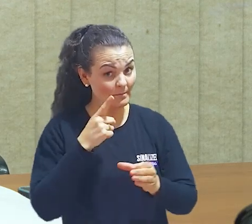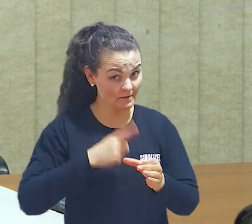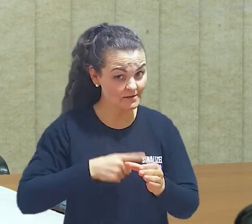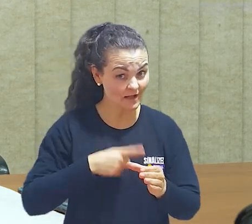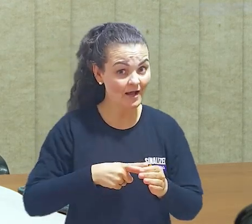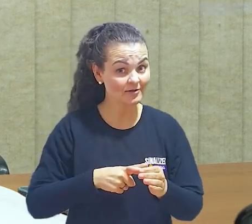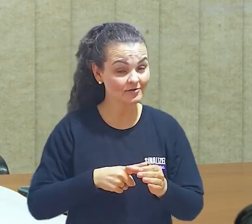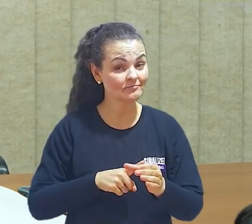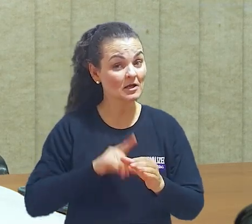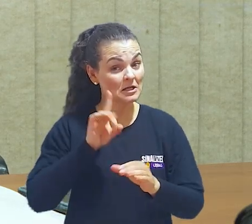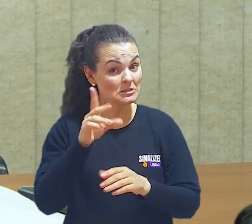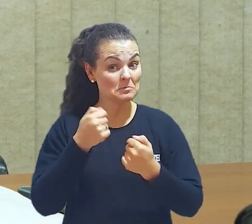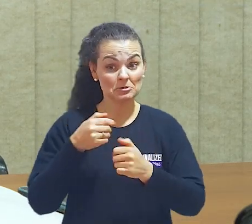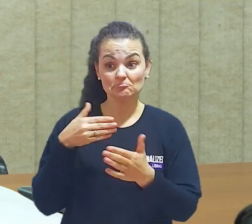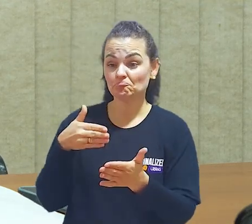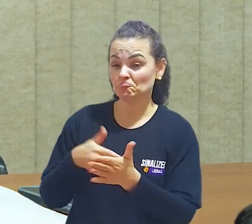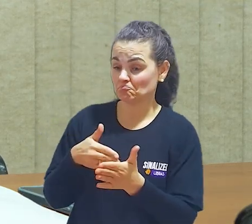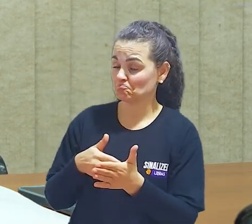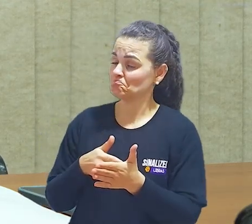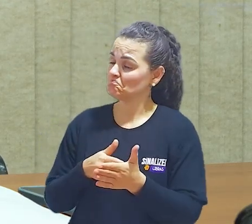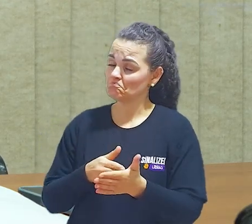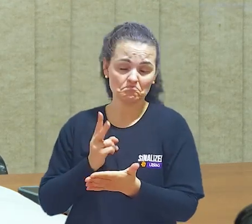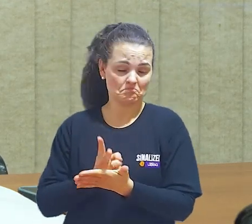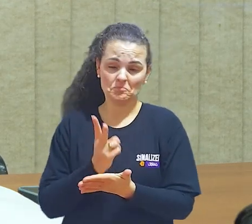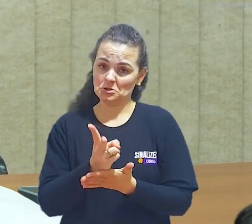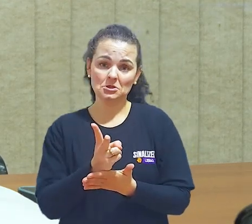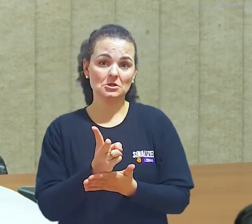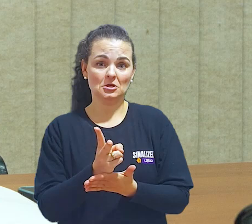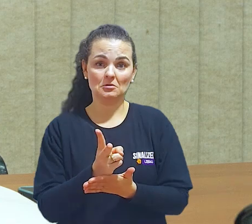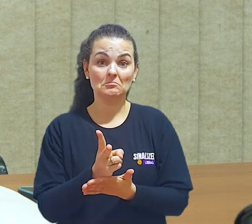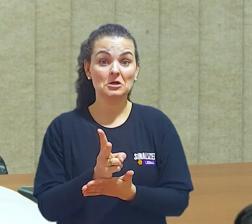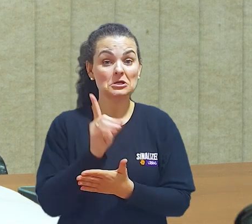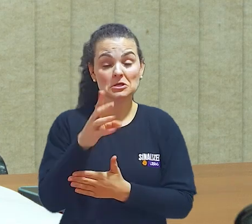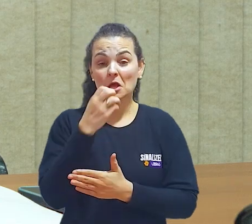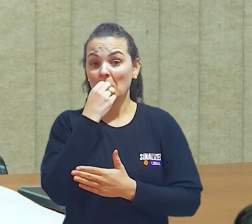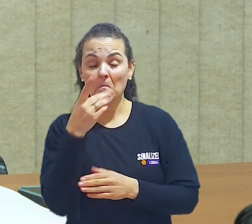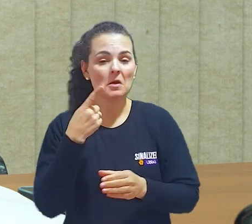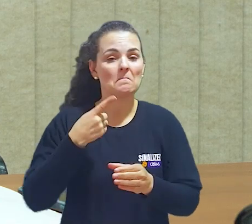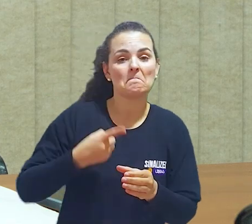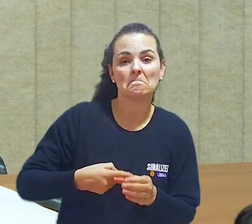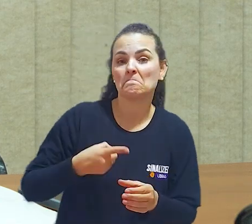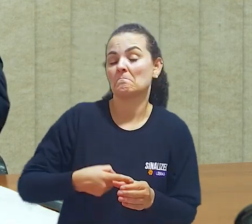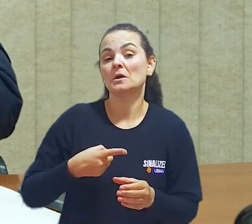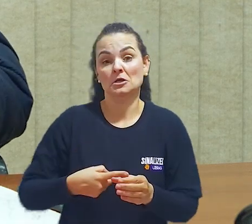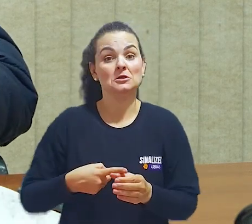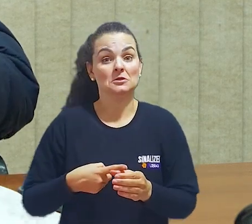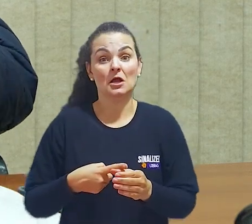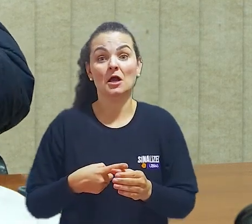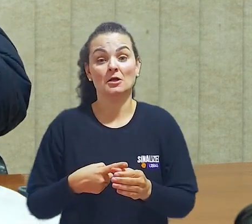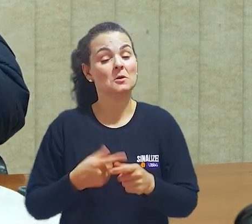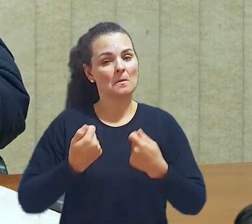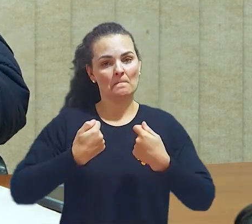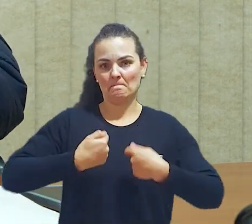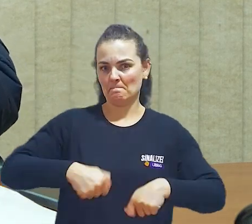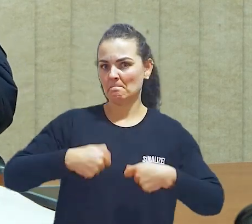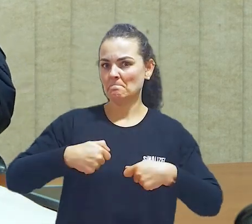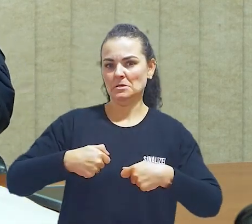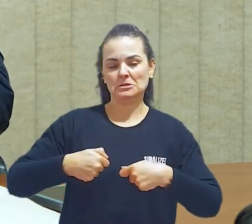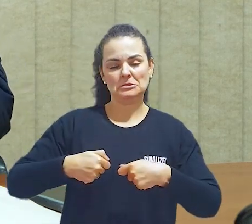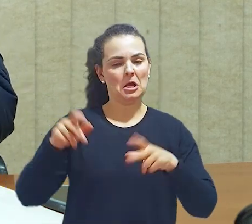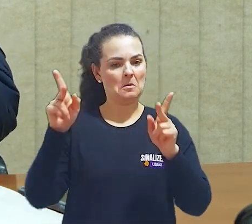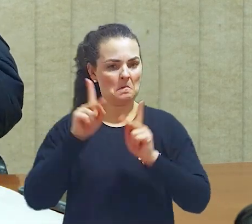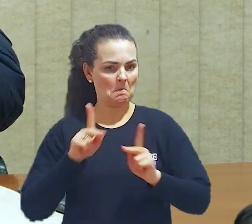que ir para o enfrentamento, assim iremos. Se é para o bem da cidade e for necessário